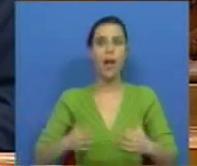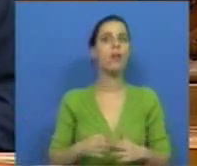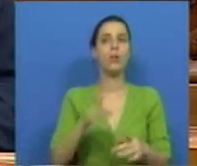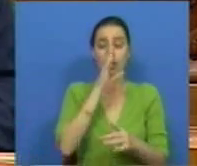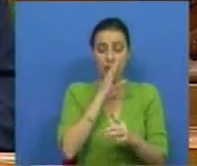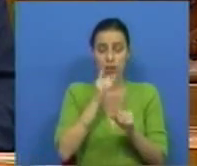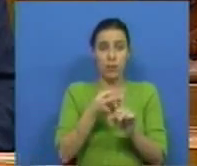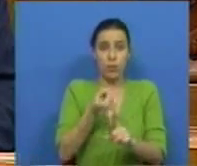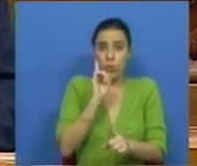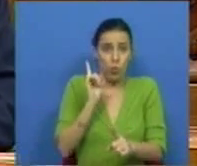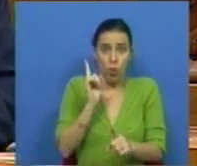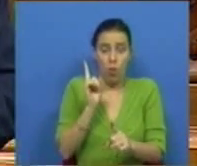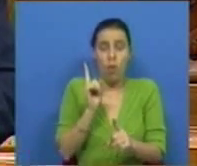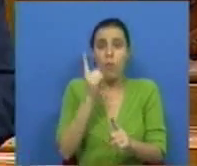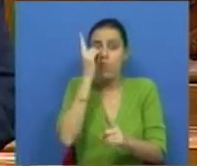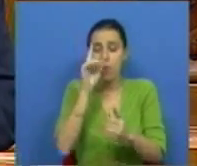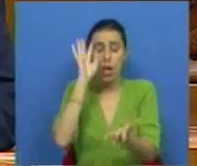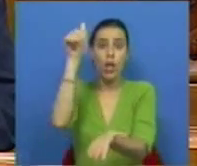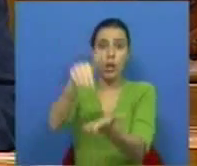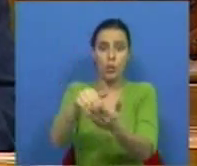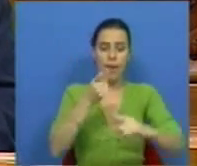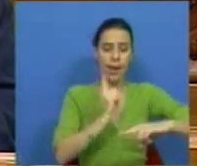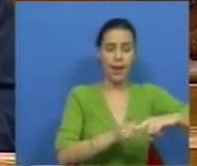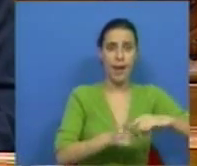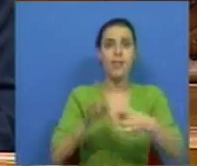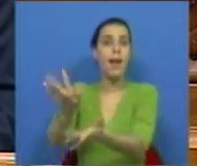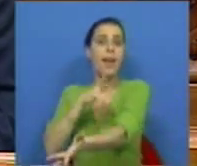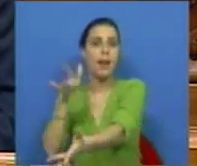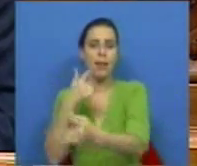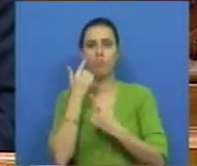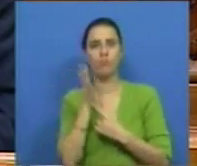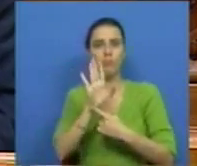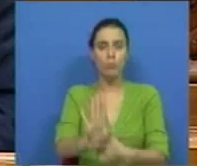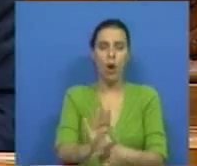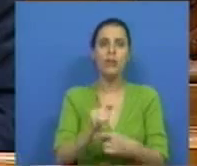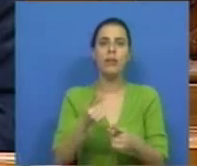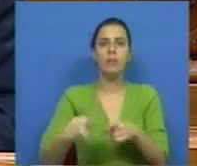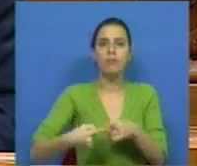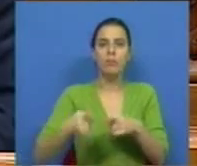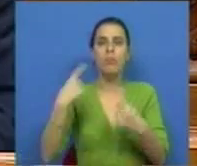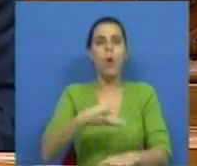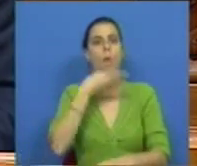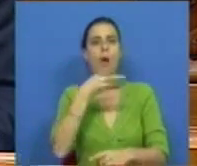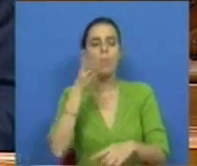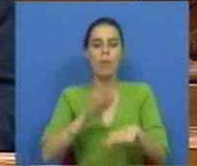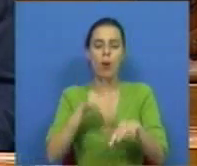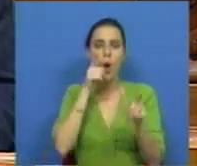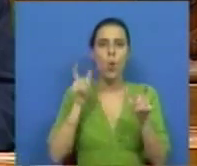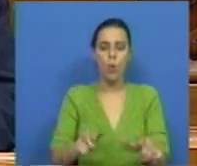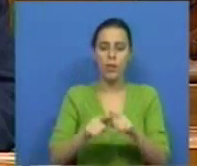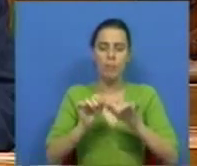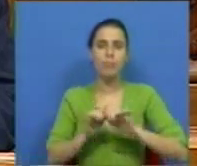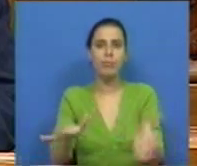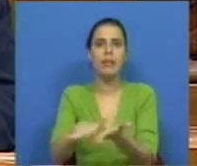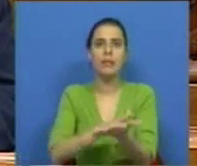um senão suplementar, os resultados da Grécia e da Irlanda mostram à saciedade que o argumento da contenção do